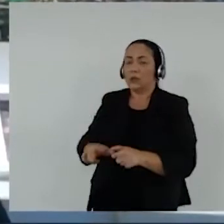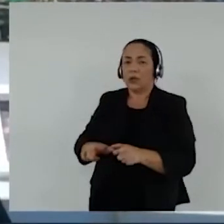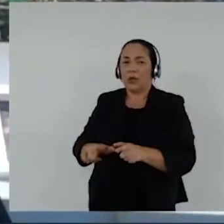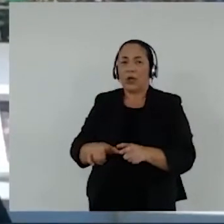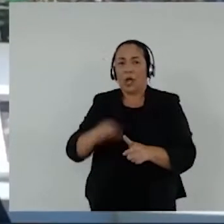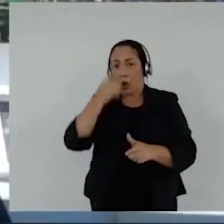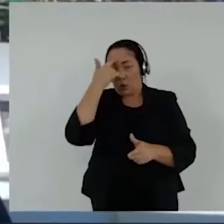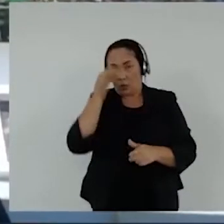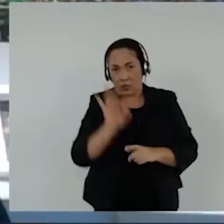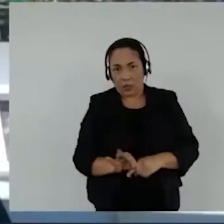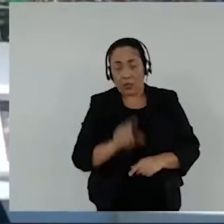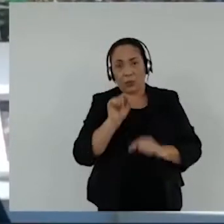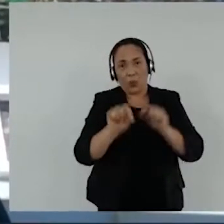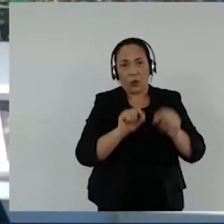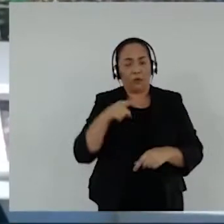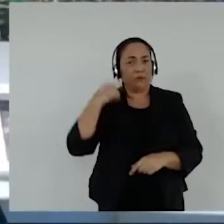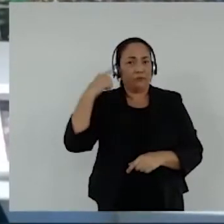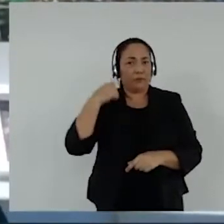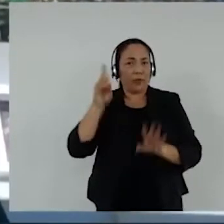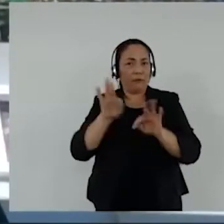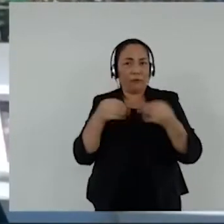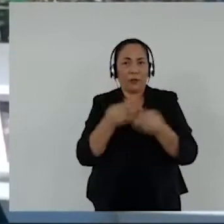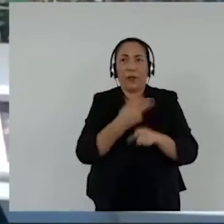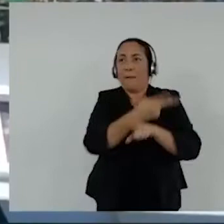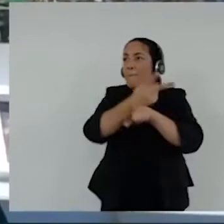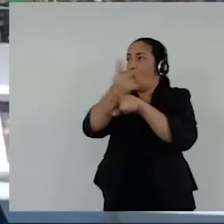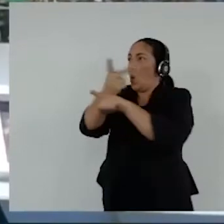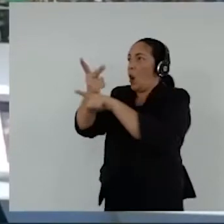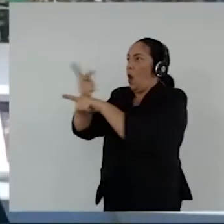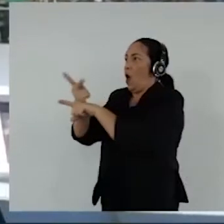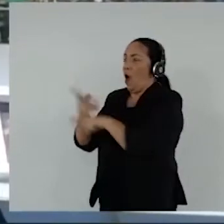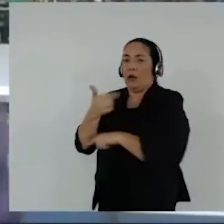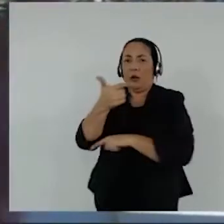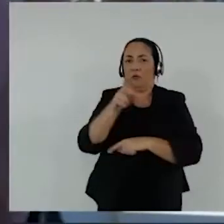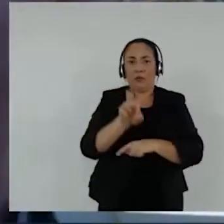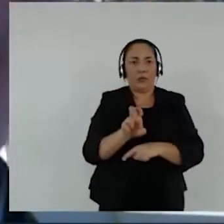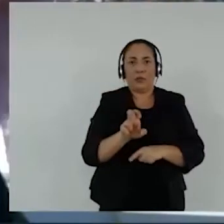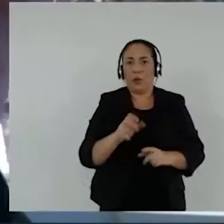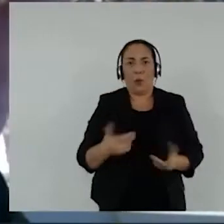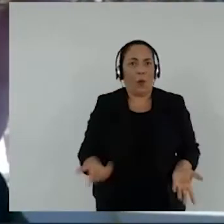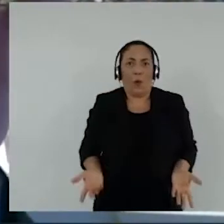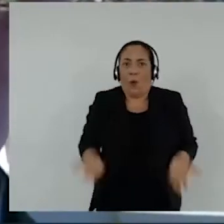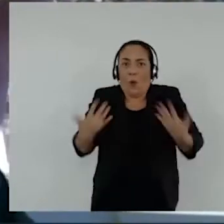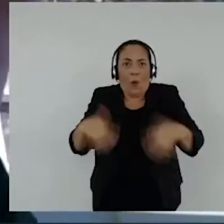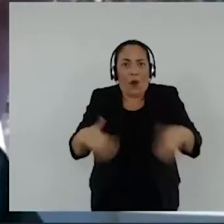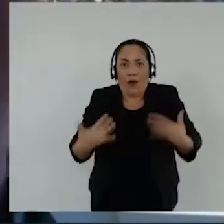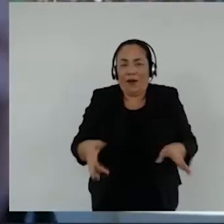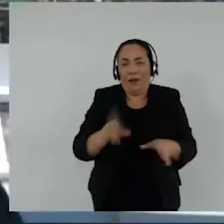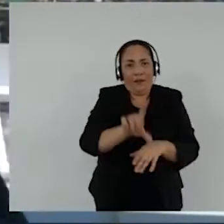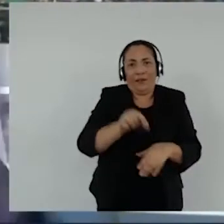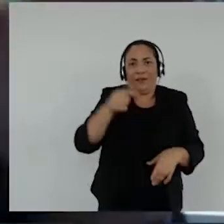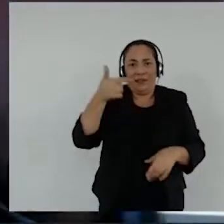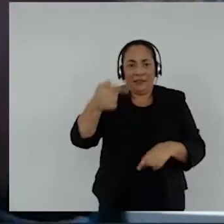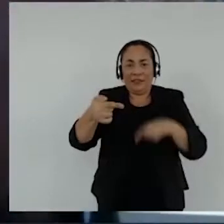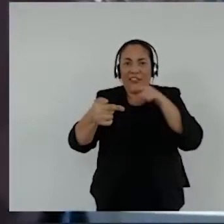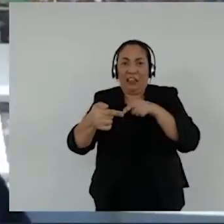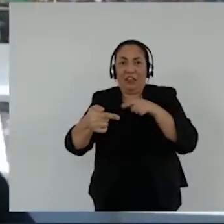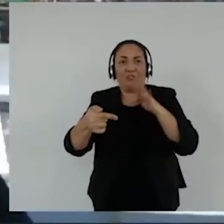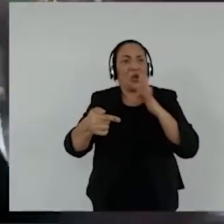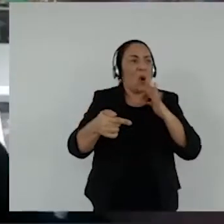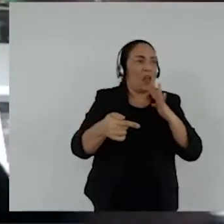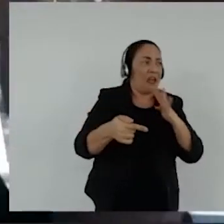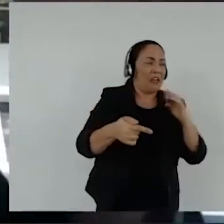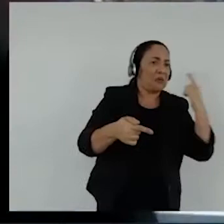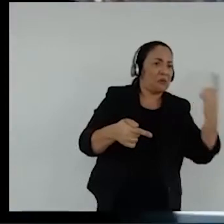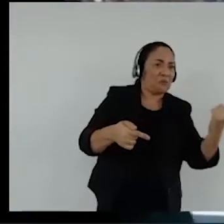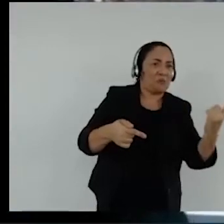tenho certeza que nenhum advogado, nenhum familiar sai procurando os 25 jurados. Mas depois que escolheu 7, às vezes você conhece ali 1 ou 2 que você tem